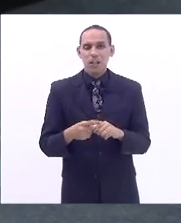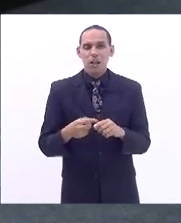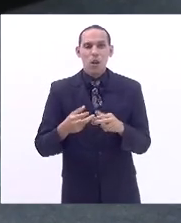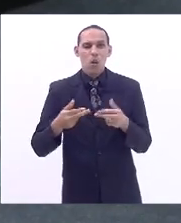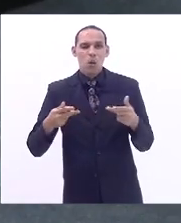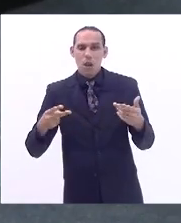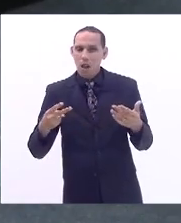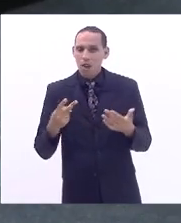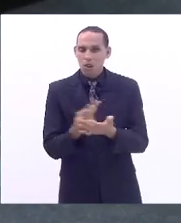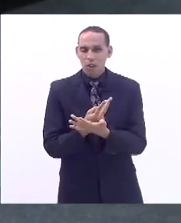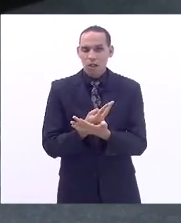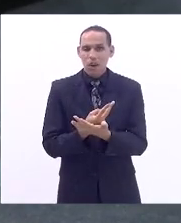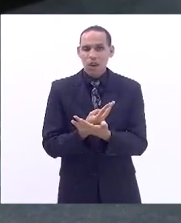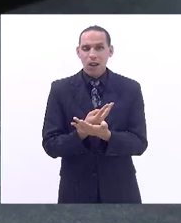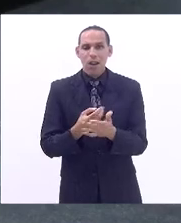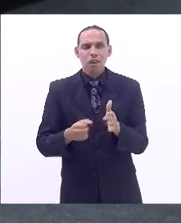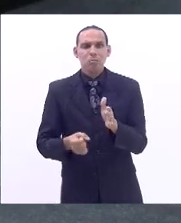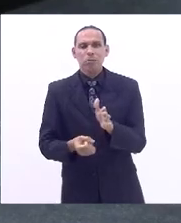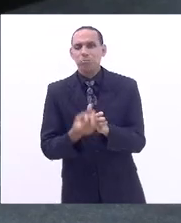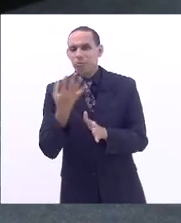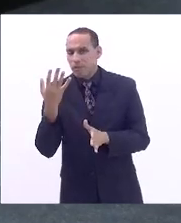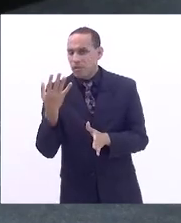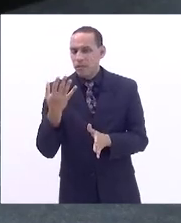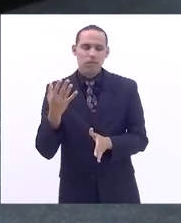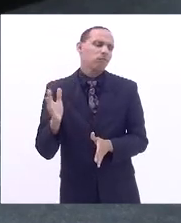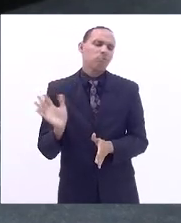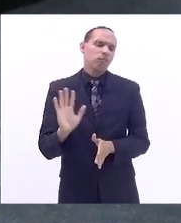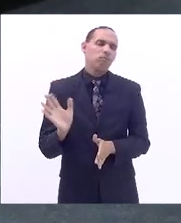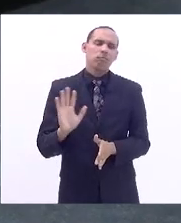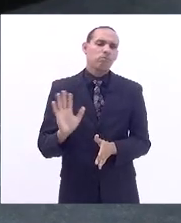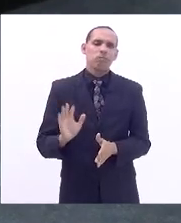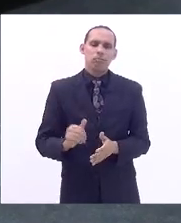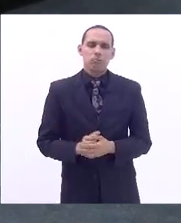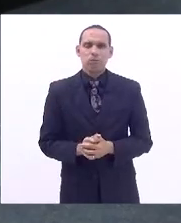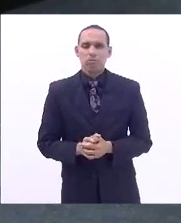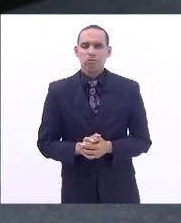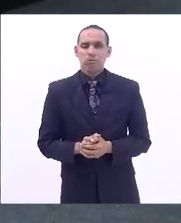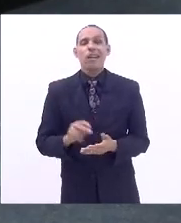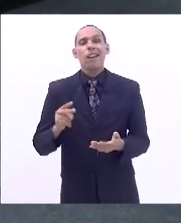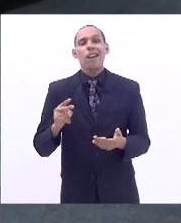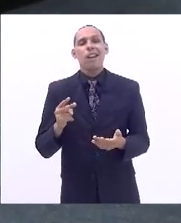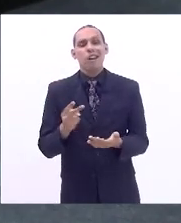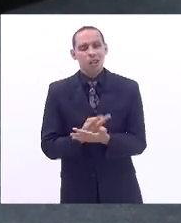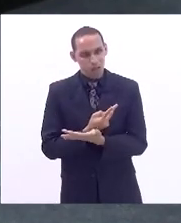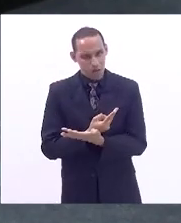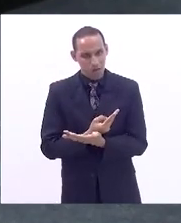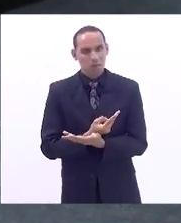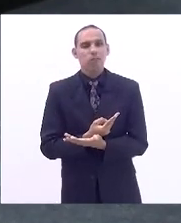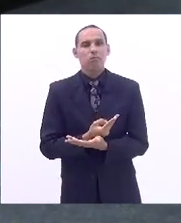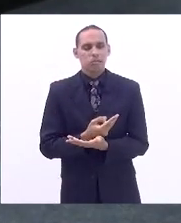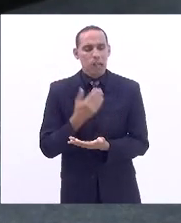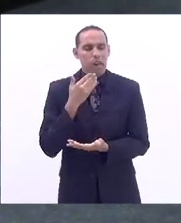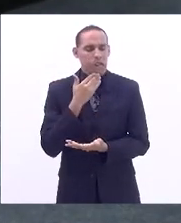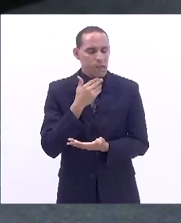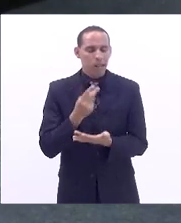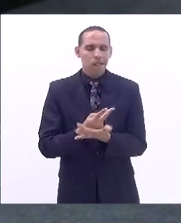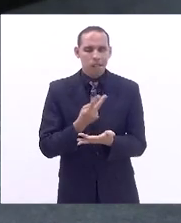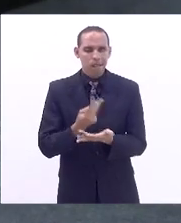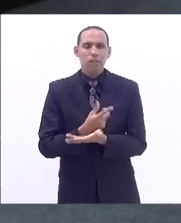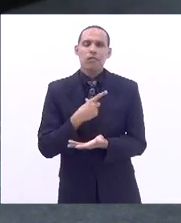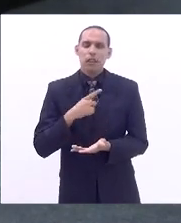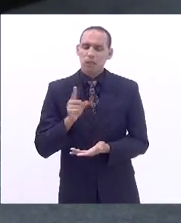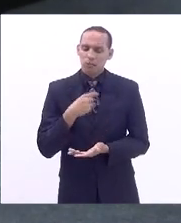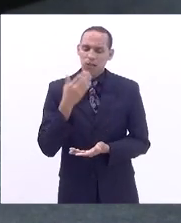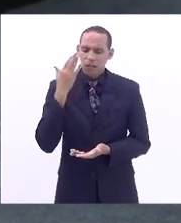o som frequentes assim e ainda que fizemos aconteçam e nós não negamos que os